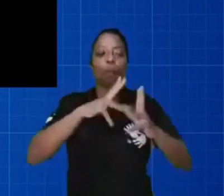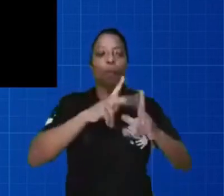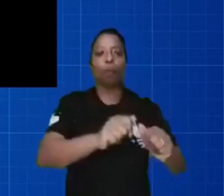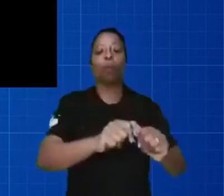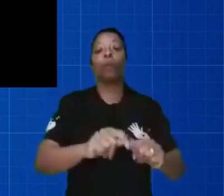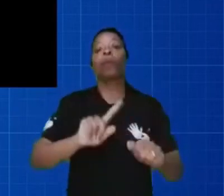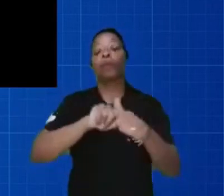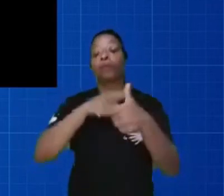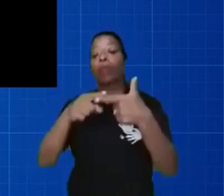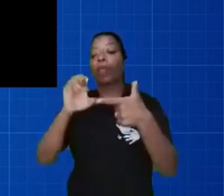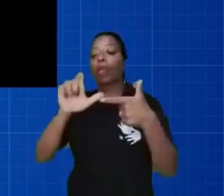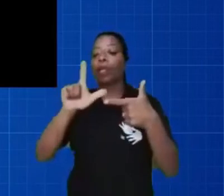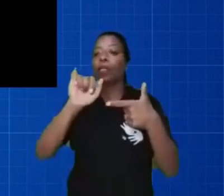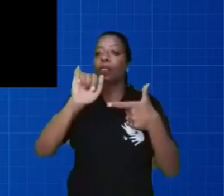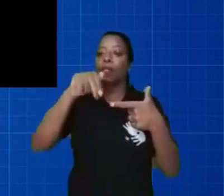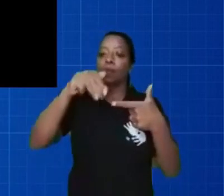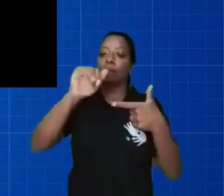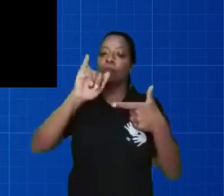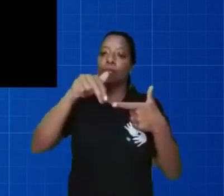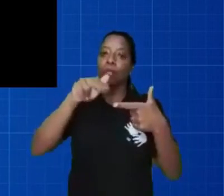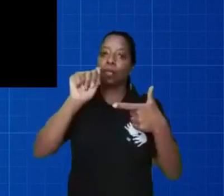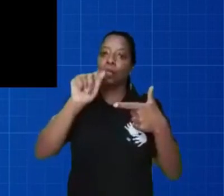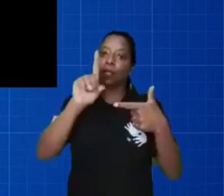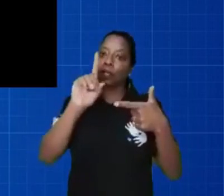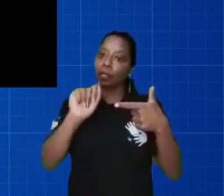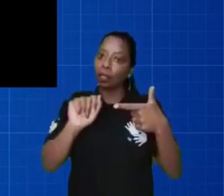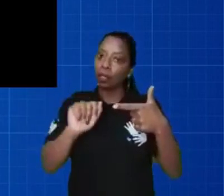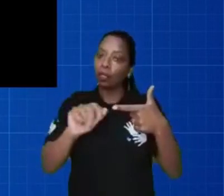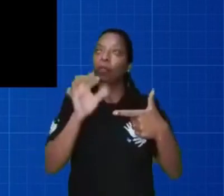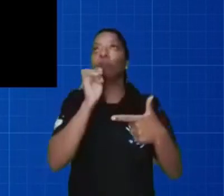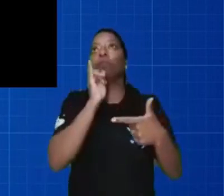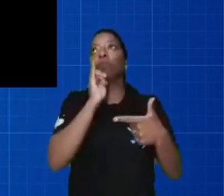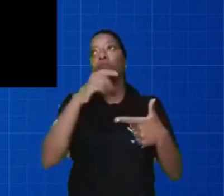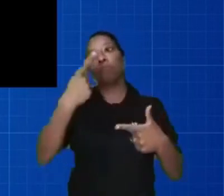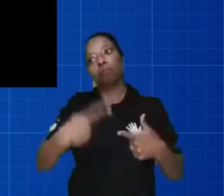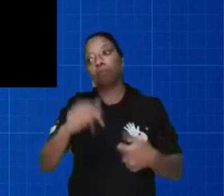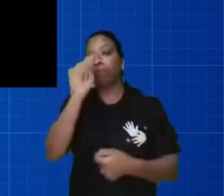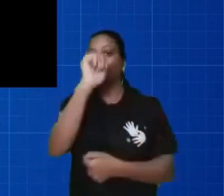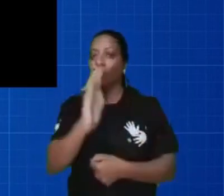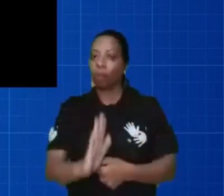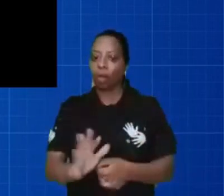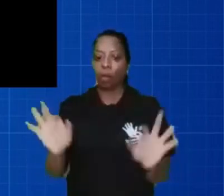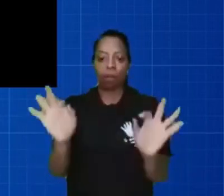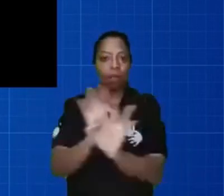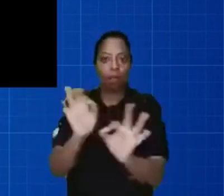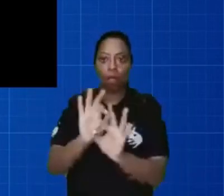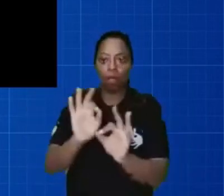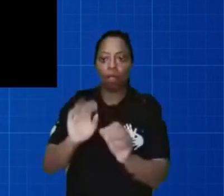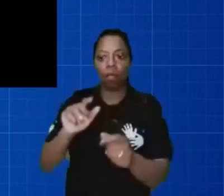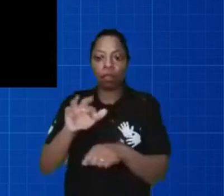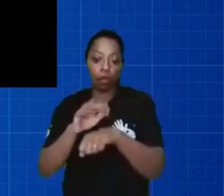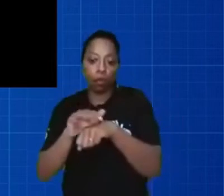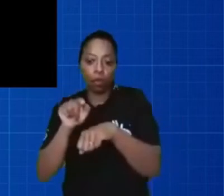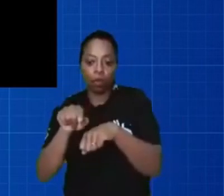temos casos em outros locais do mundo, e com isso, a doença pode retornar para o Brasil se a gente não cuidar. Um caso